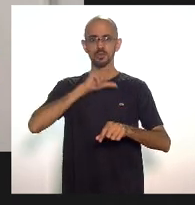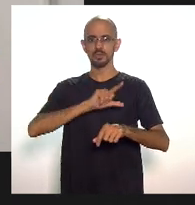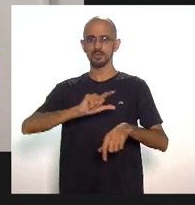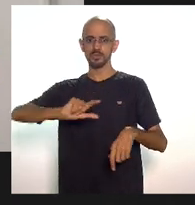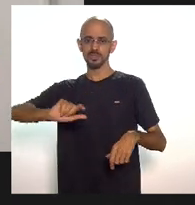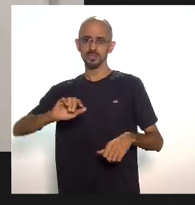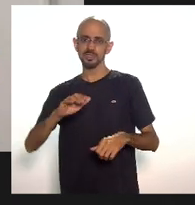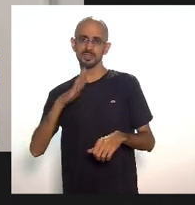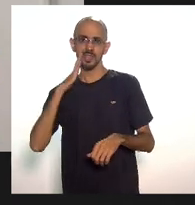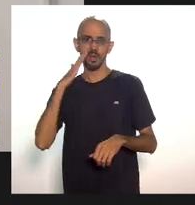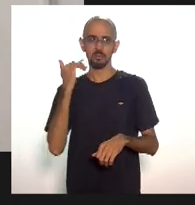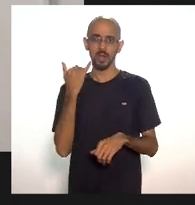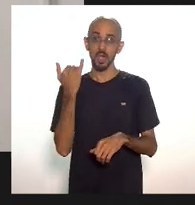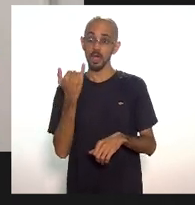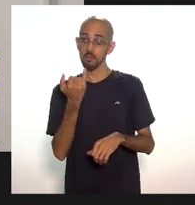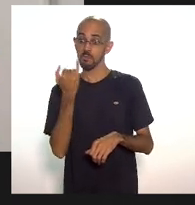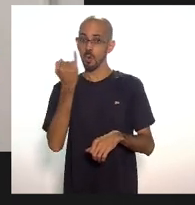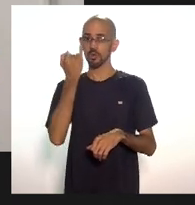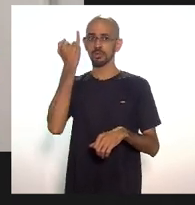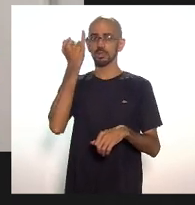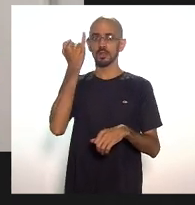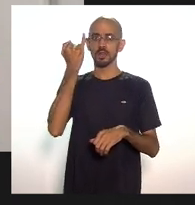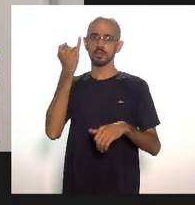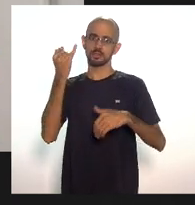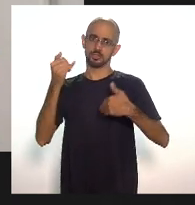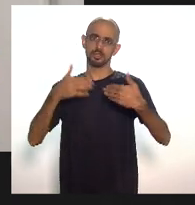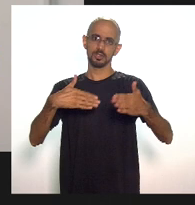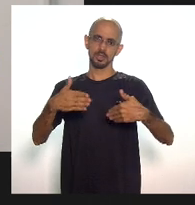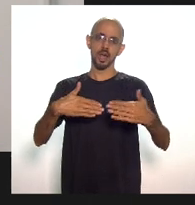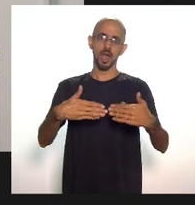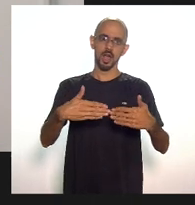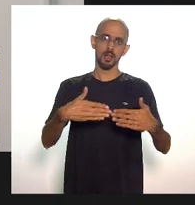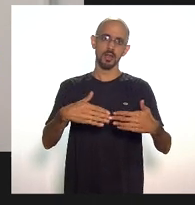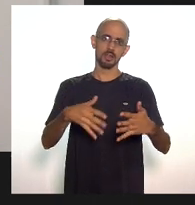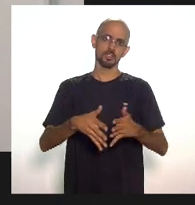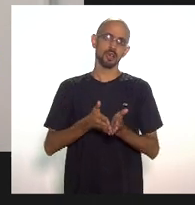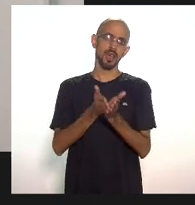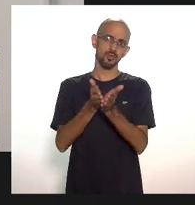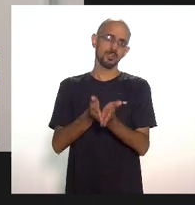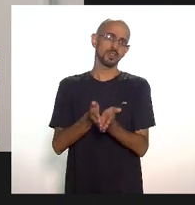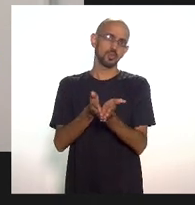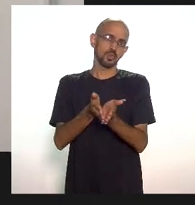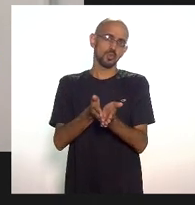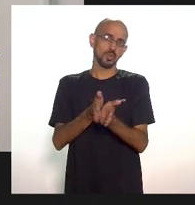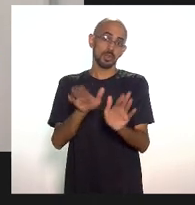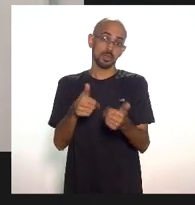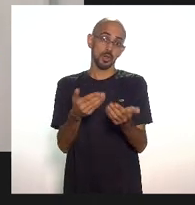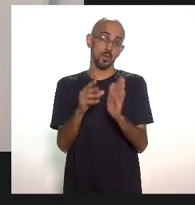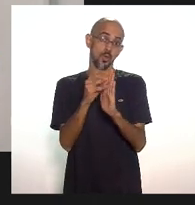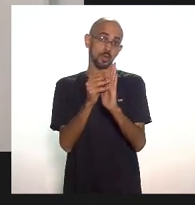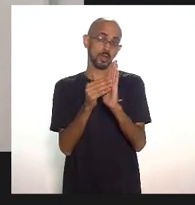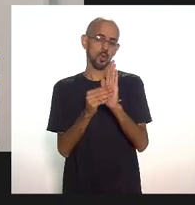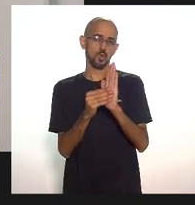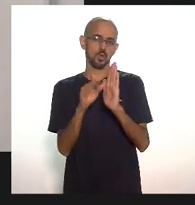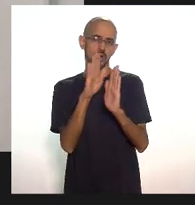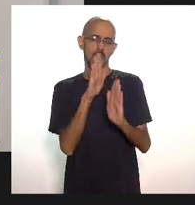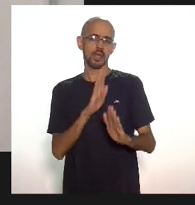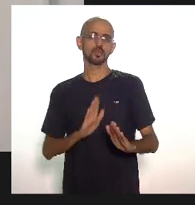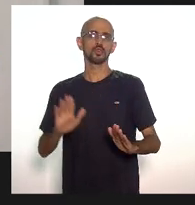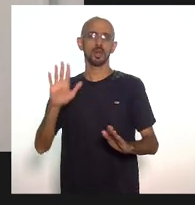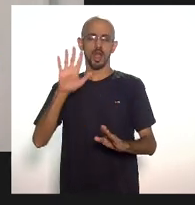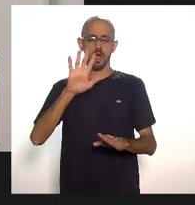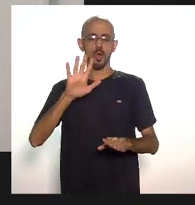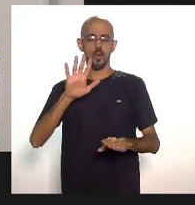dessa indústria. Então, a questão do conteúdo nacional, né, que